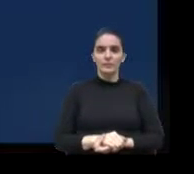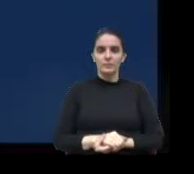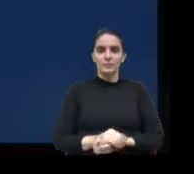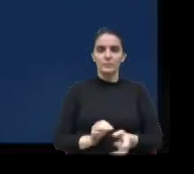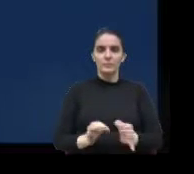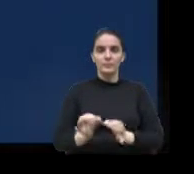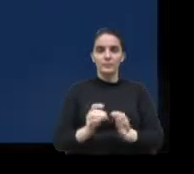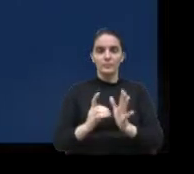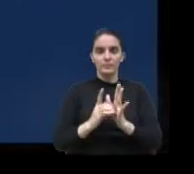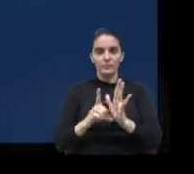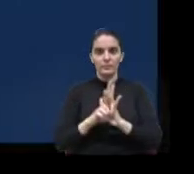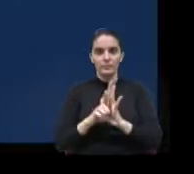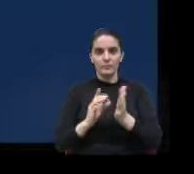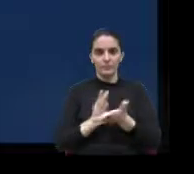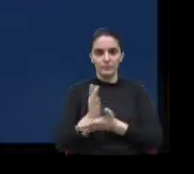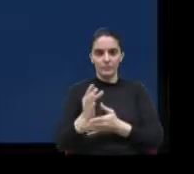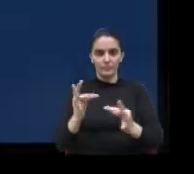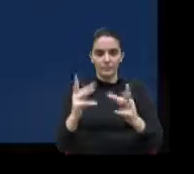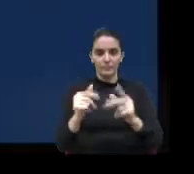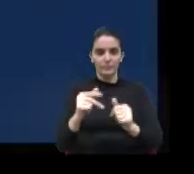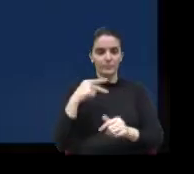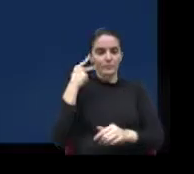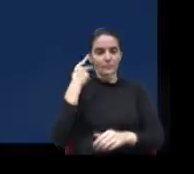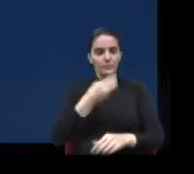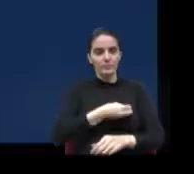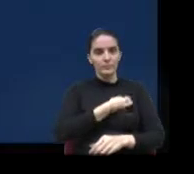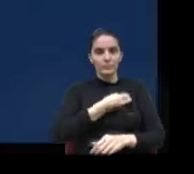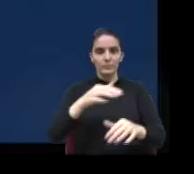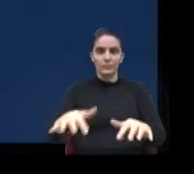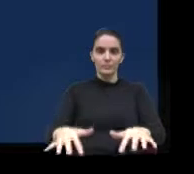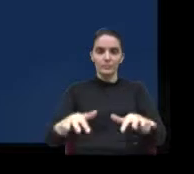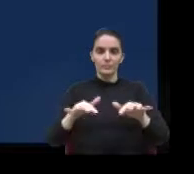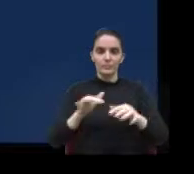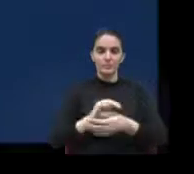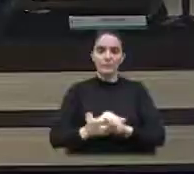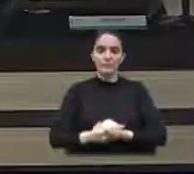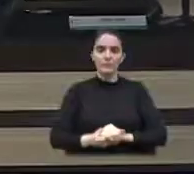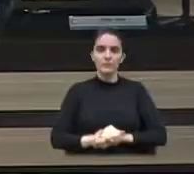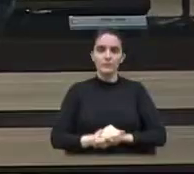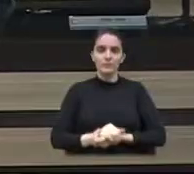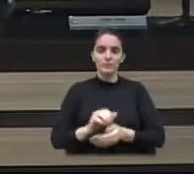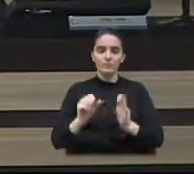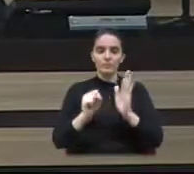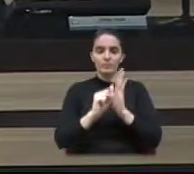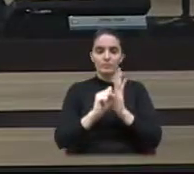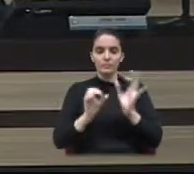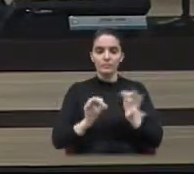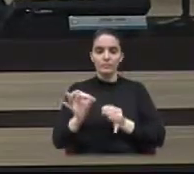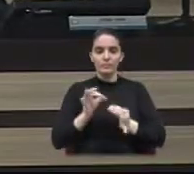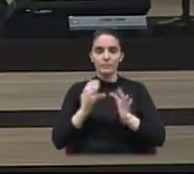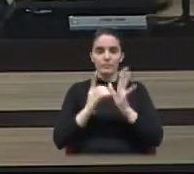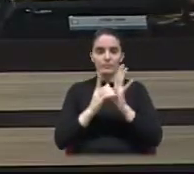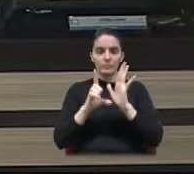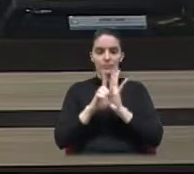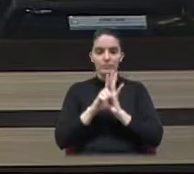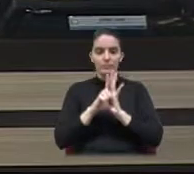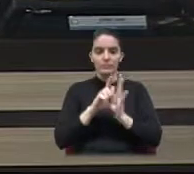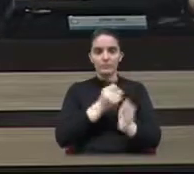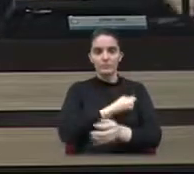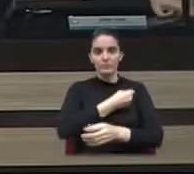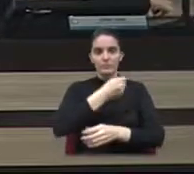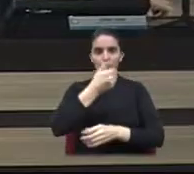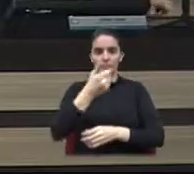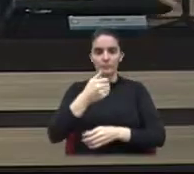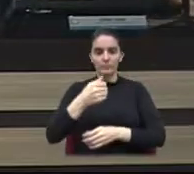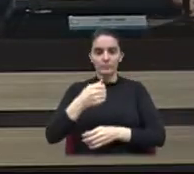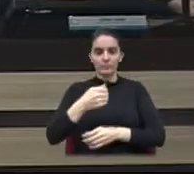Projeto de decreto legislativo foi aprovado por todos os vereadores presentes no plenário. Item 8 da pauta, projeto de decreto legislativo de autoria